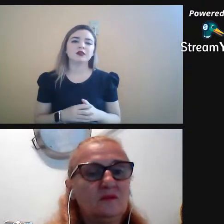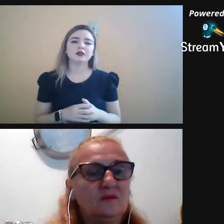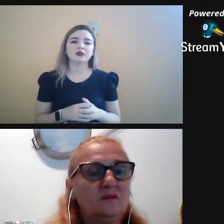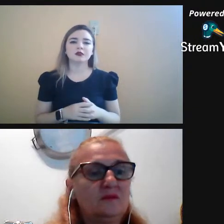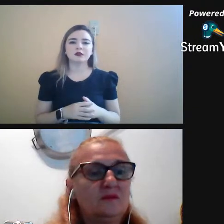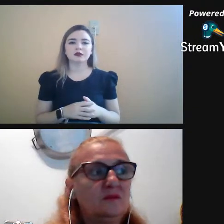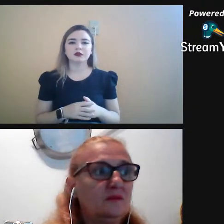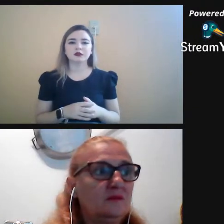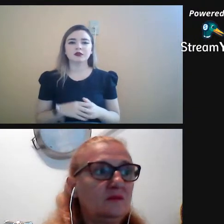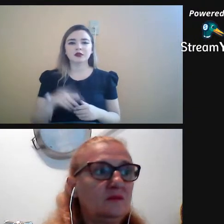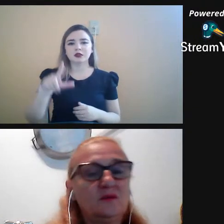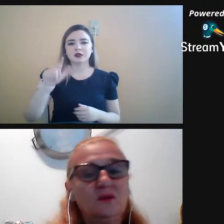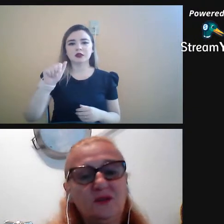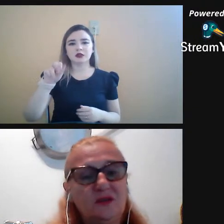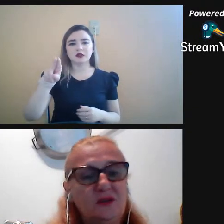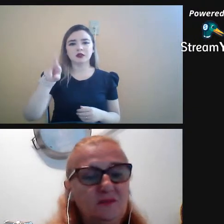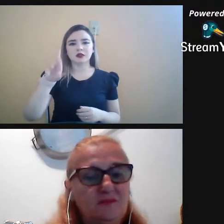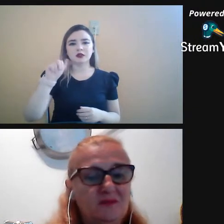Laura,